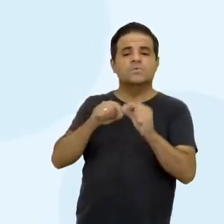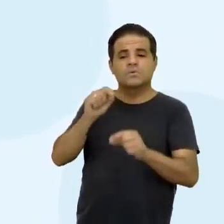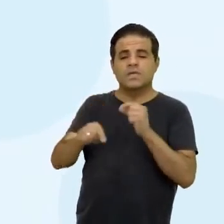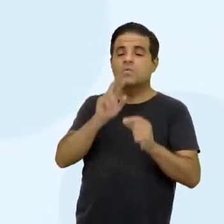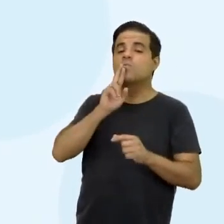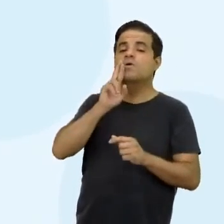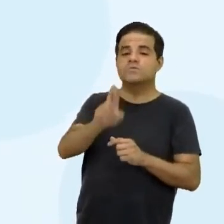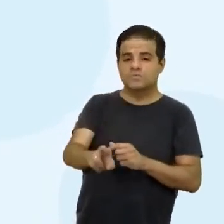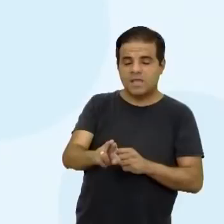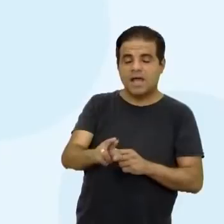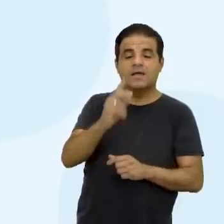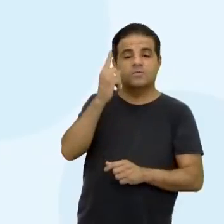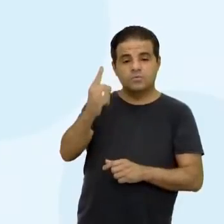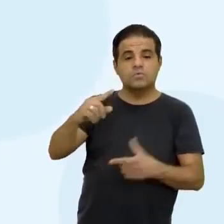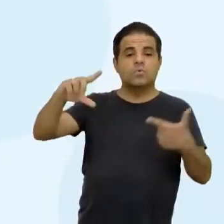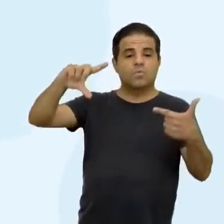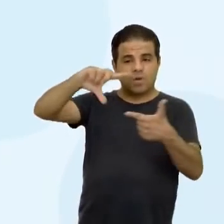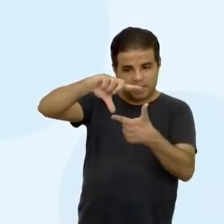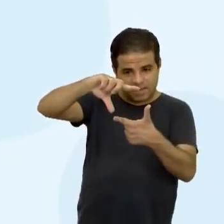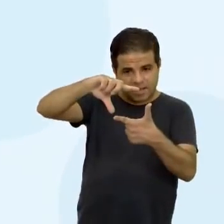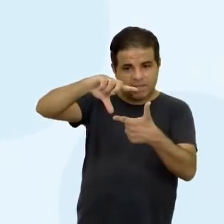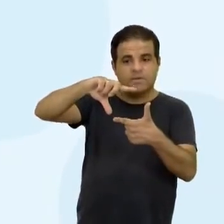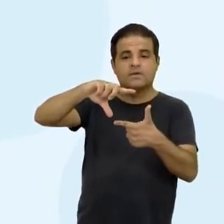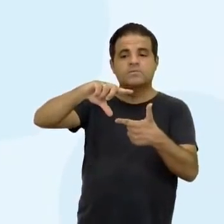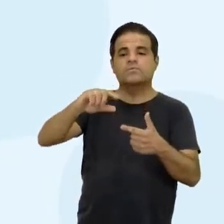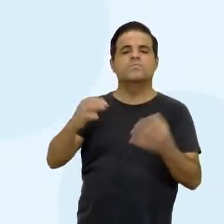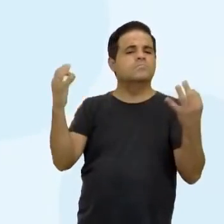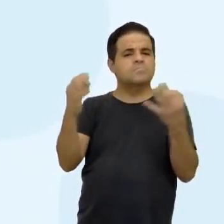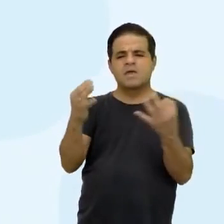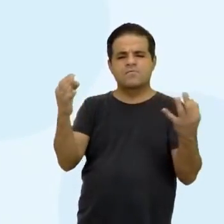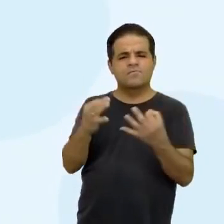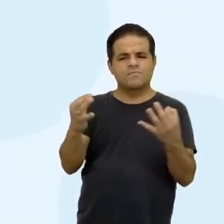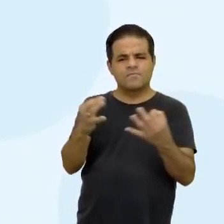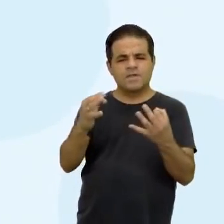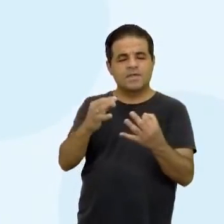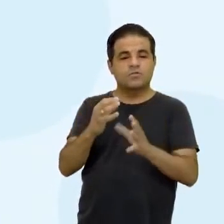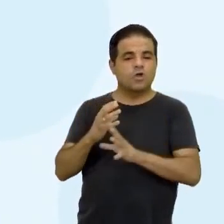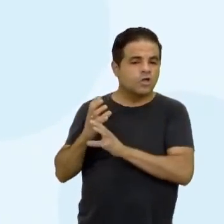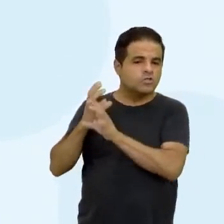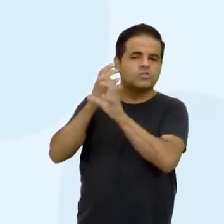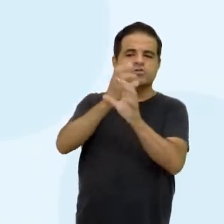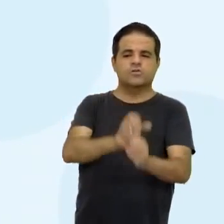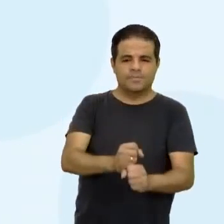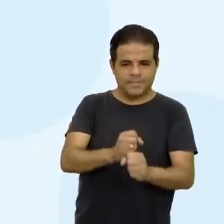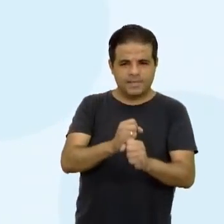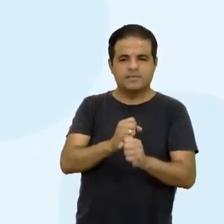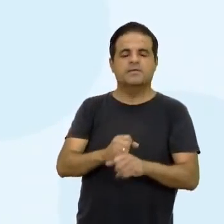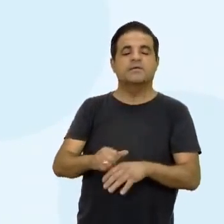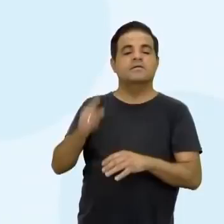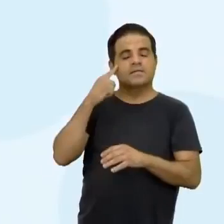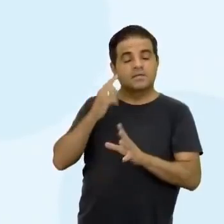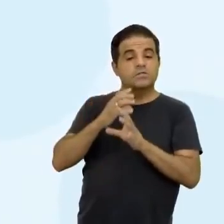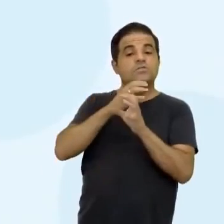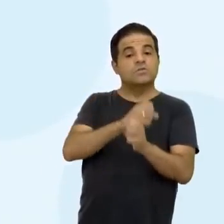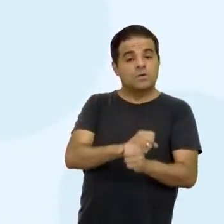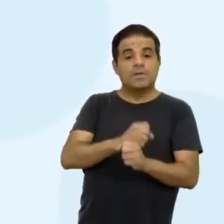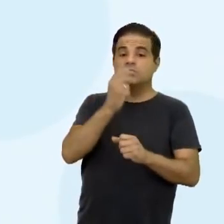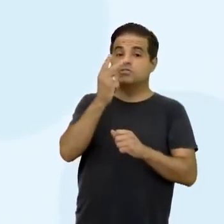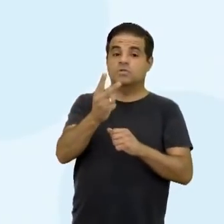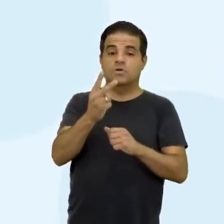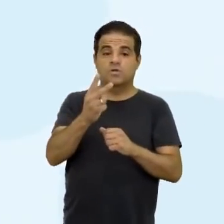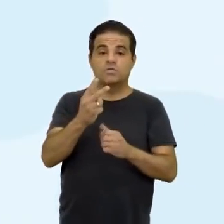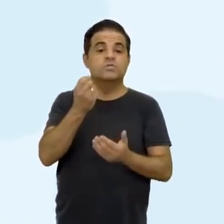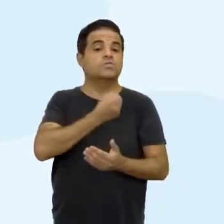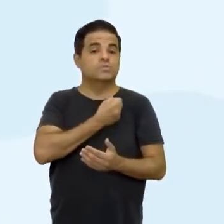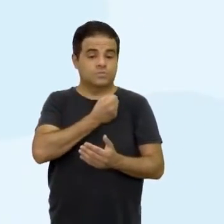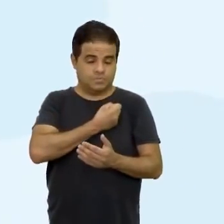um resultado de um quadrado perfeito a soma cuja é formado pela soma de